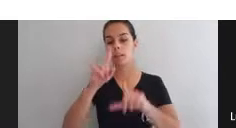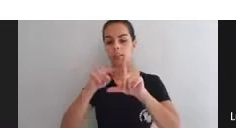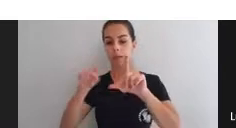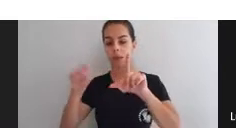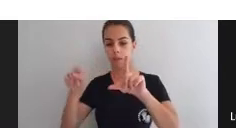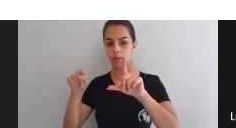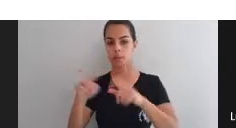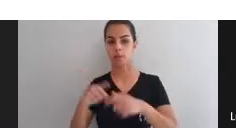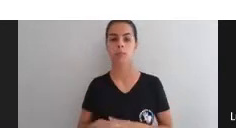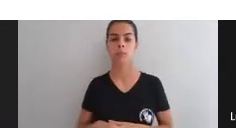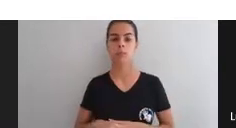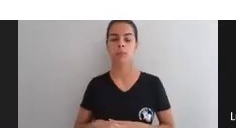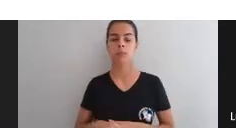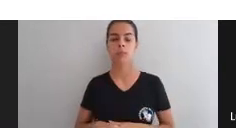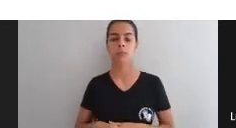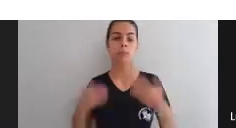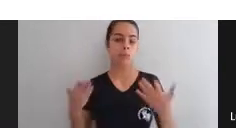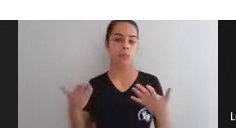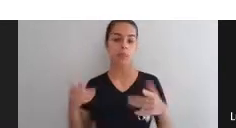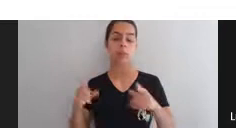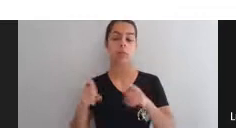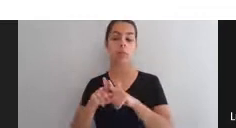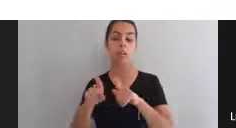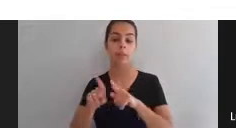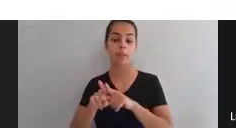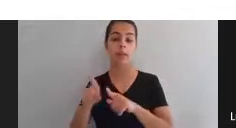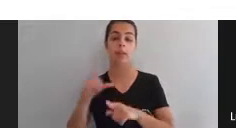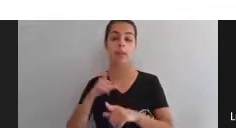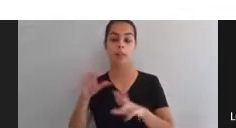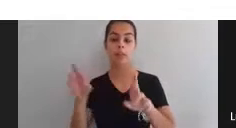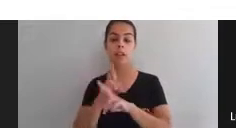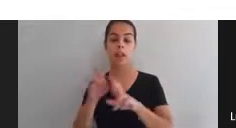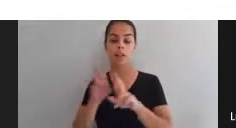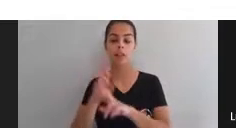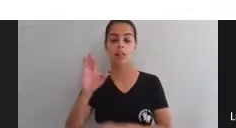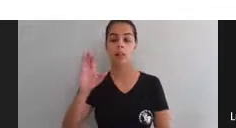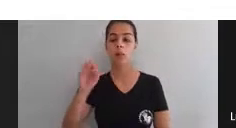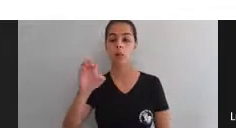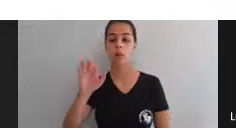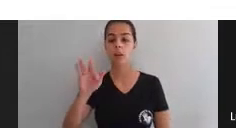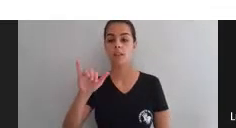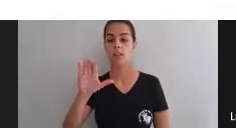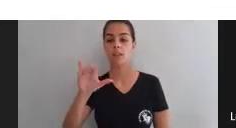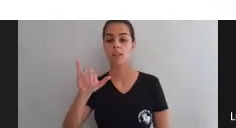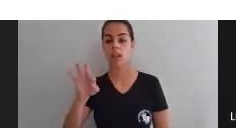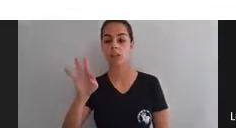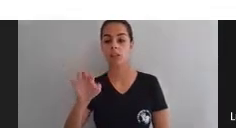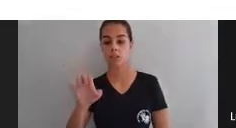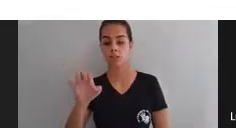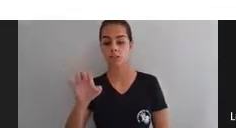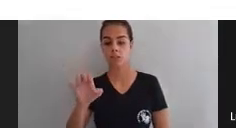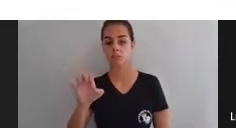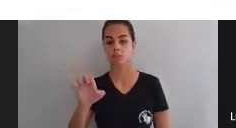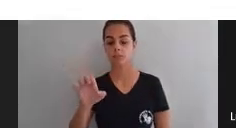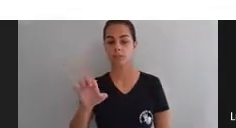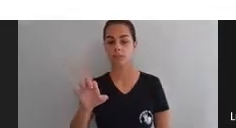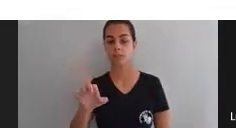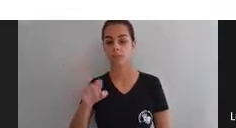portanto, a gente chega também numa relação para o coeficiente de performance que leva em